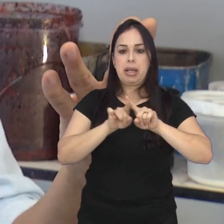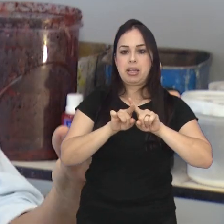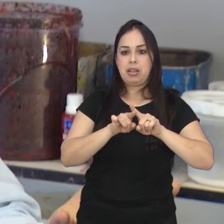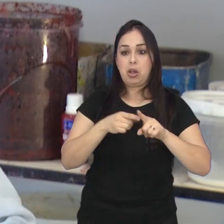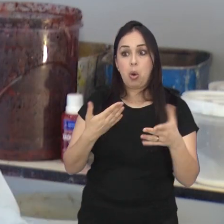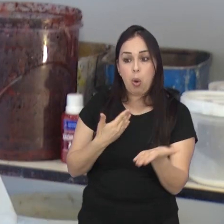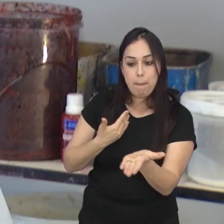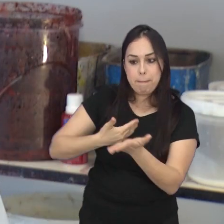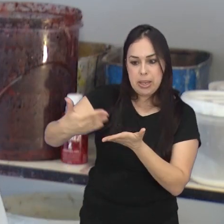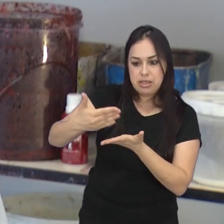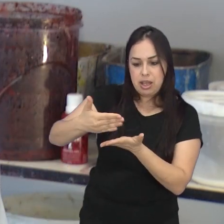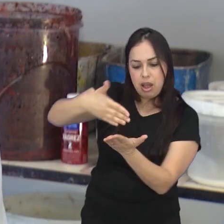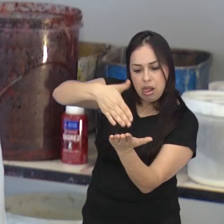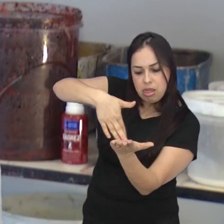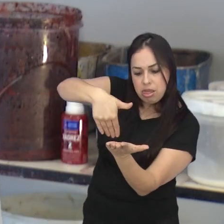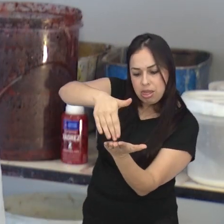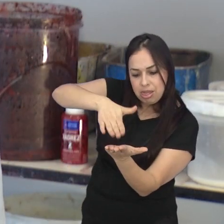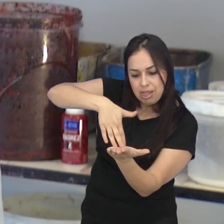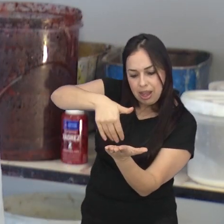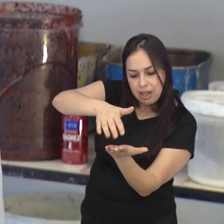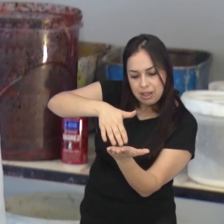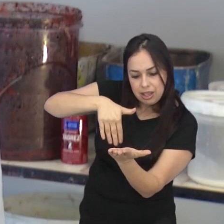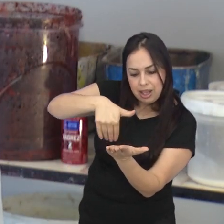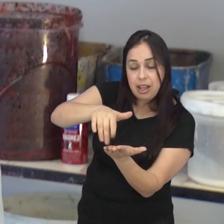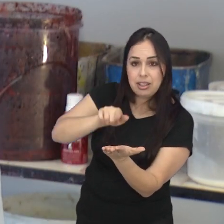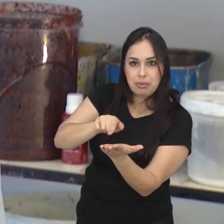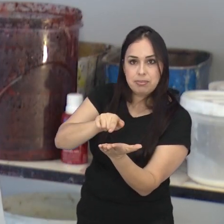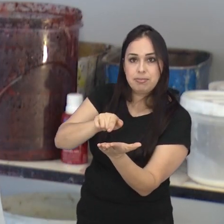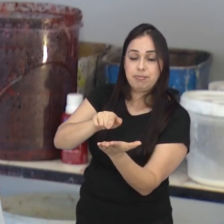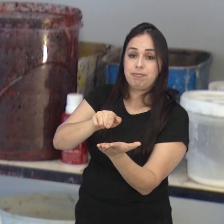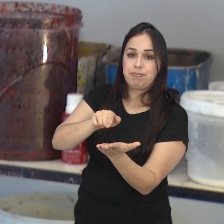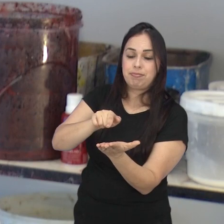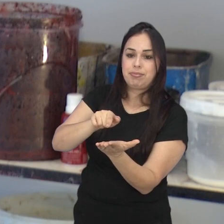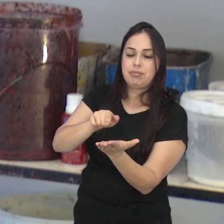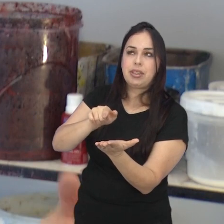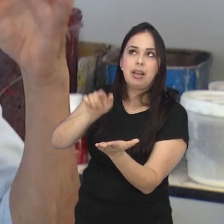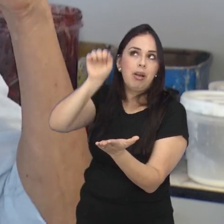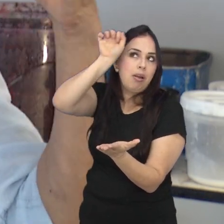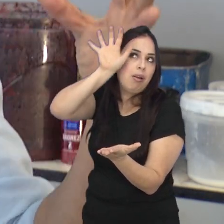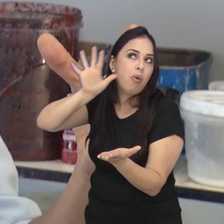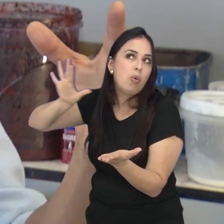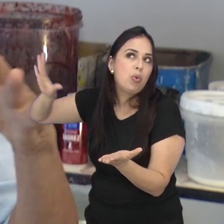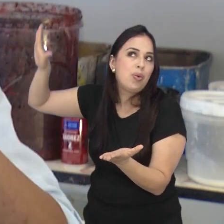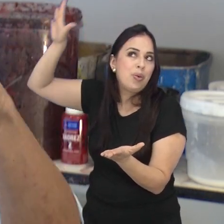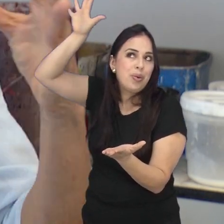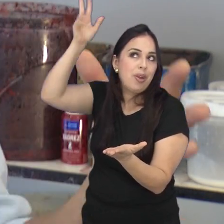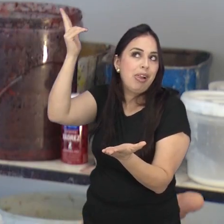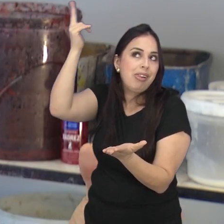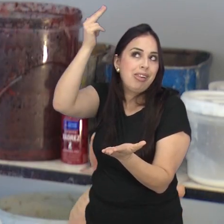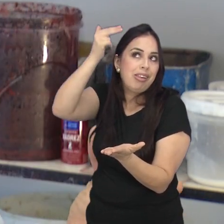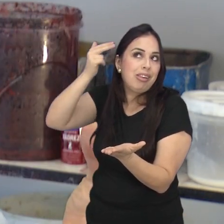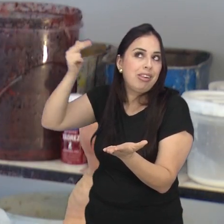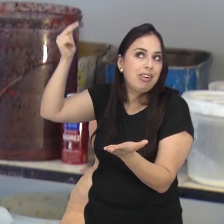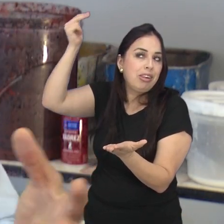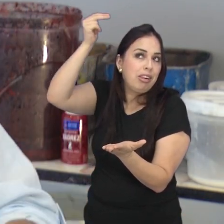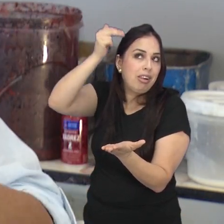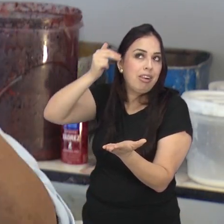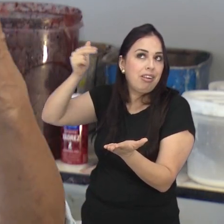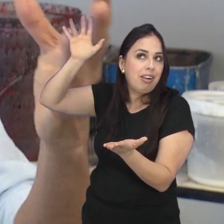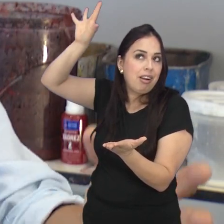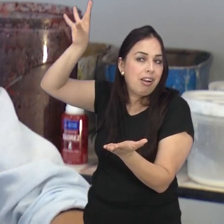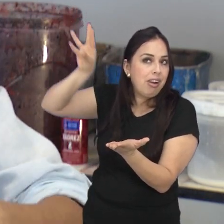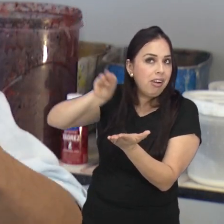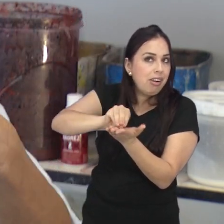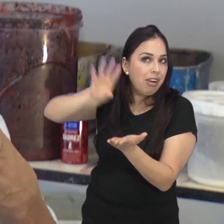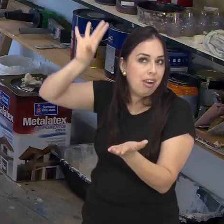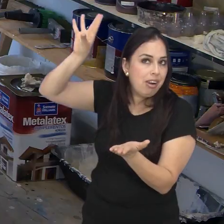eu comecei a trabalhar com a pintura, né? Eu organizei na minha cabeça as